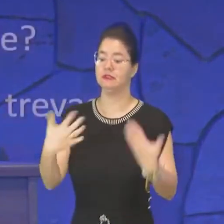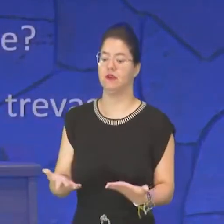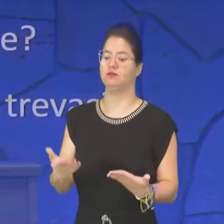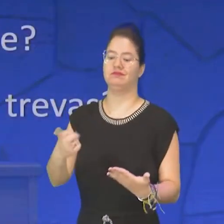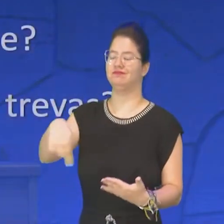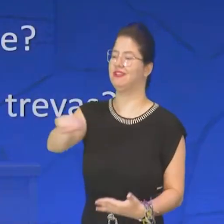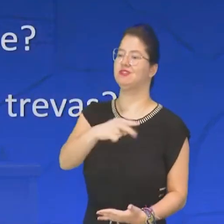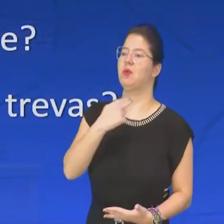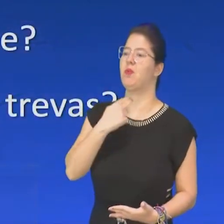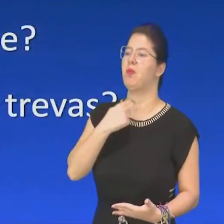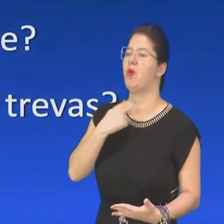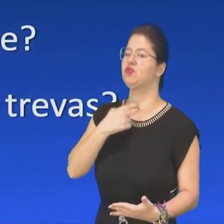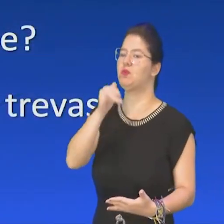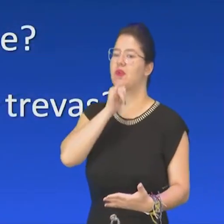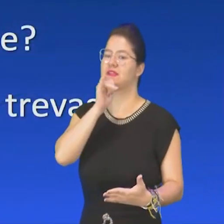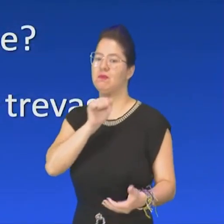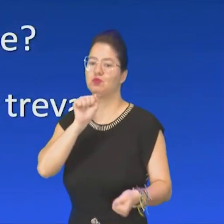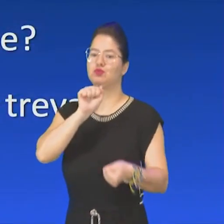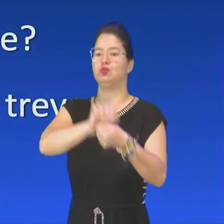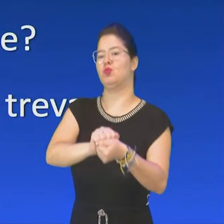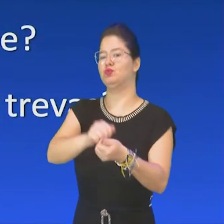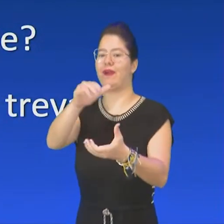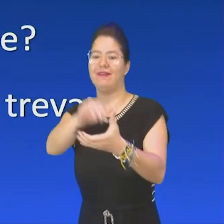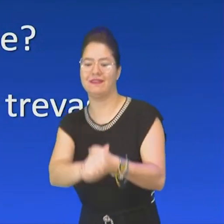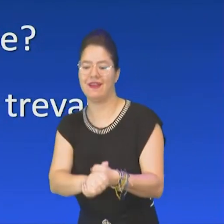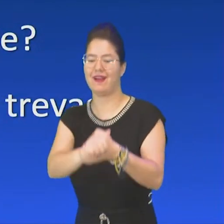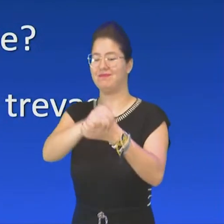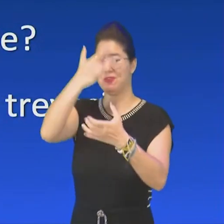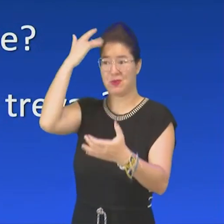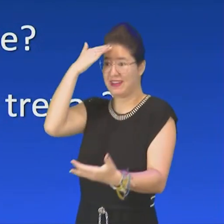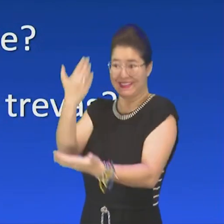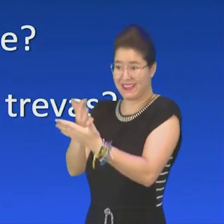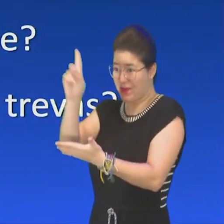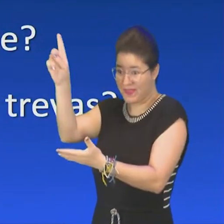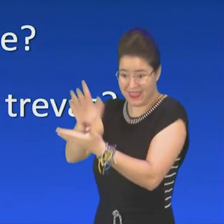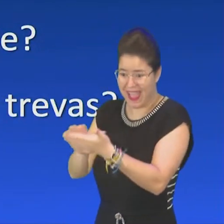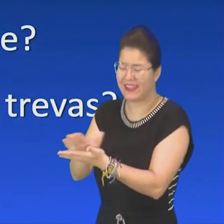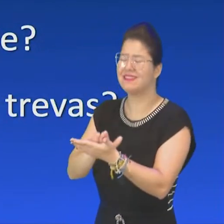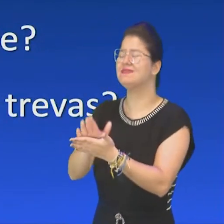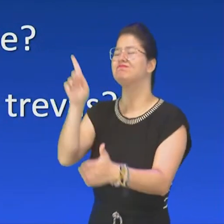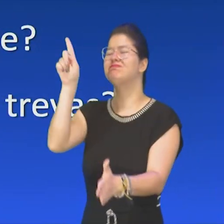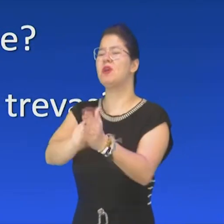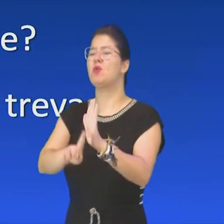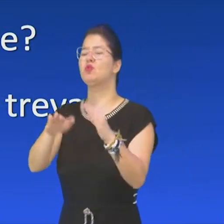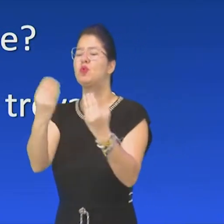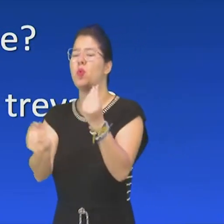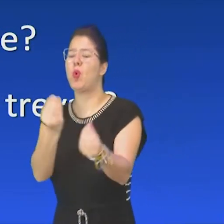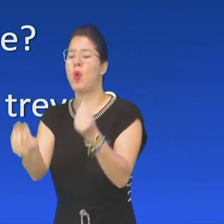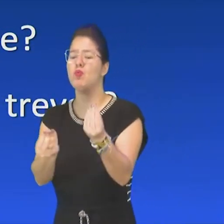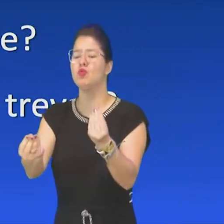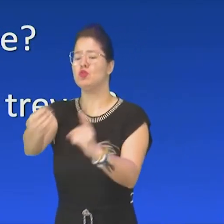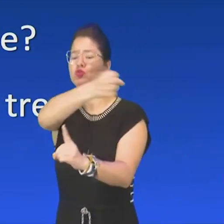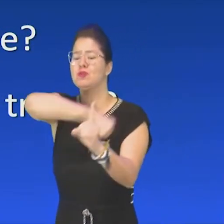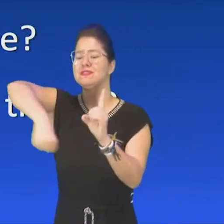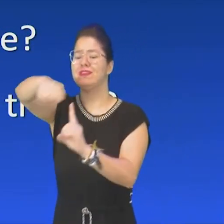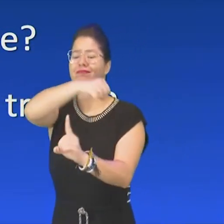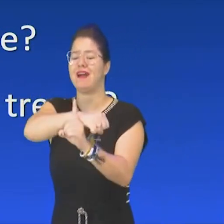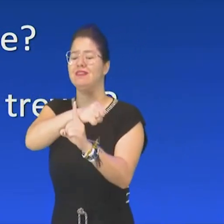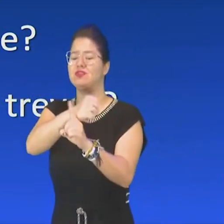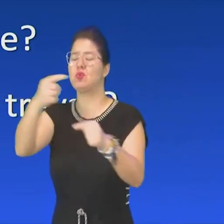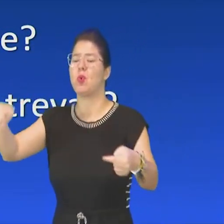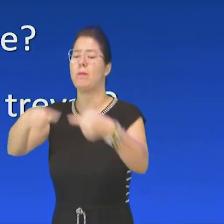ponhais em julgo desigual com os incrédulos, porquanto que sociedade pode haver entre a justiça e a